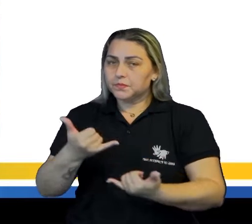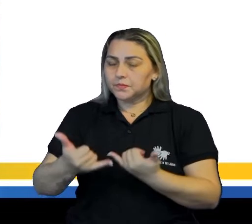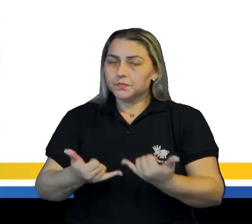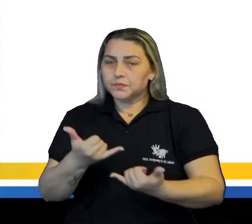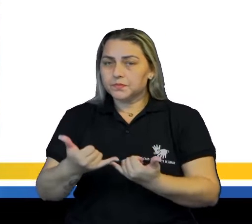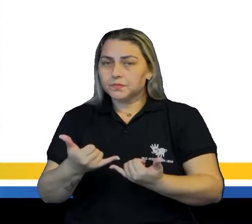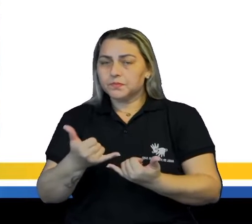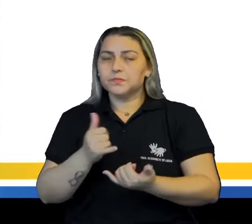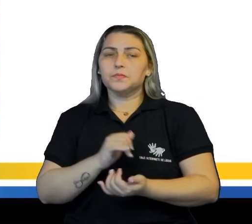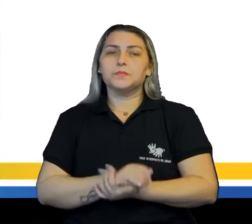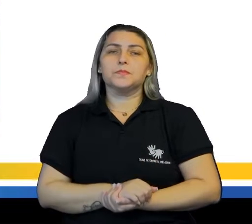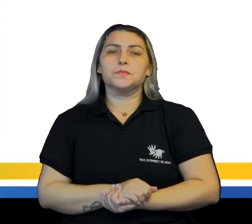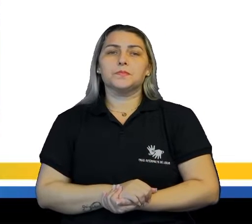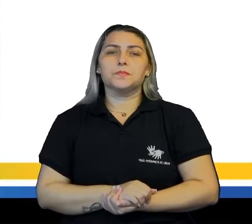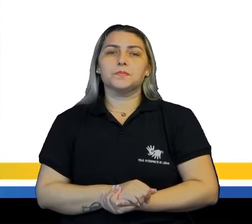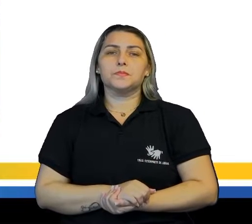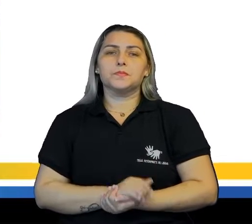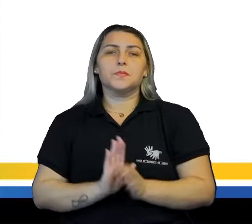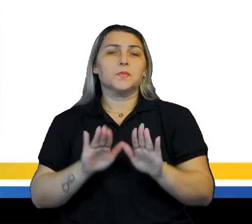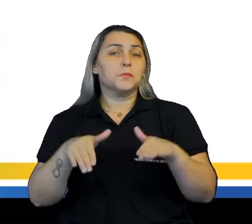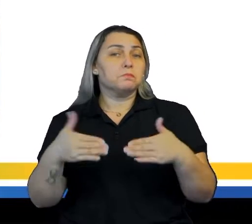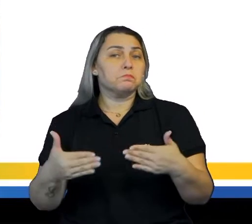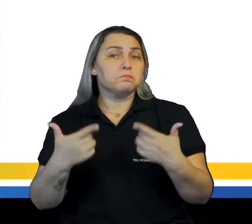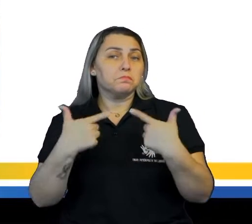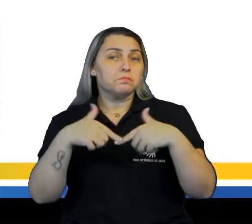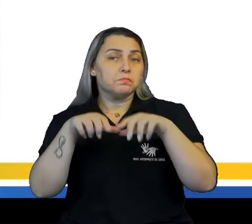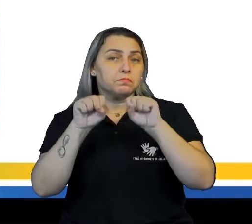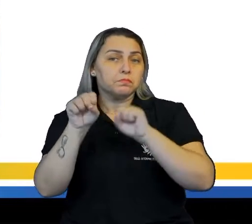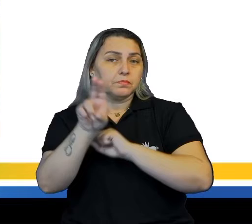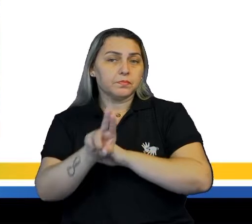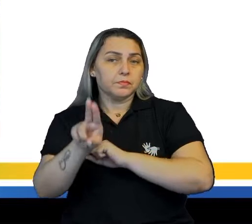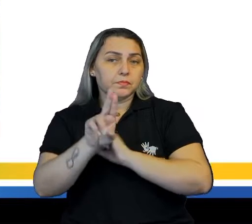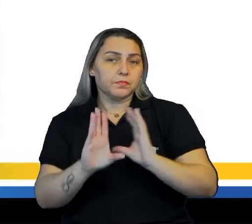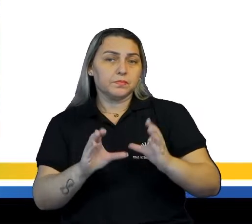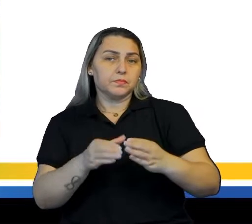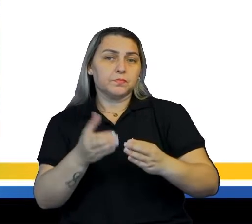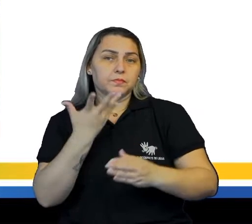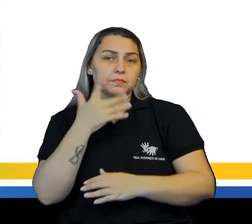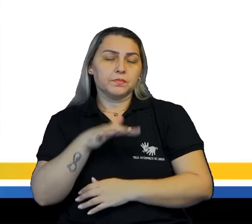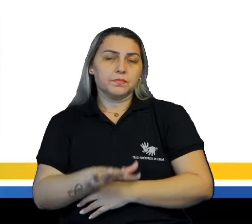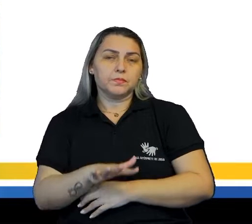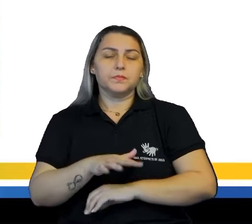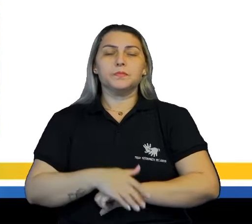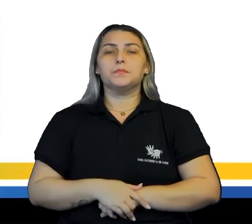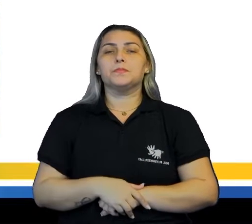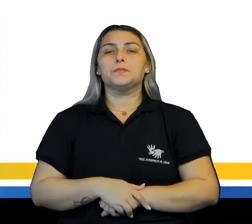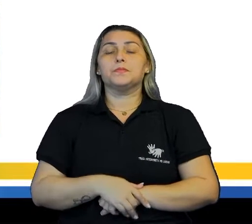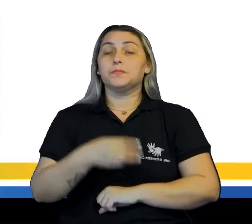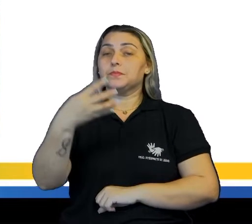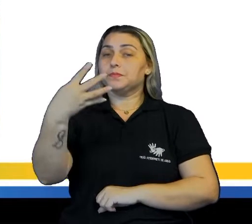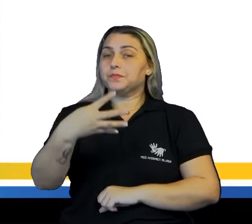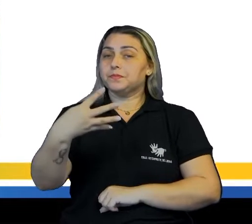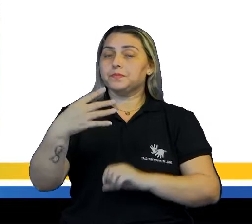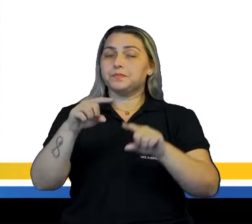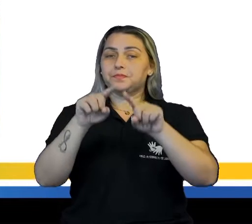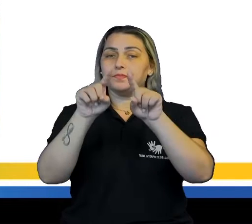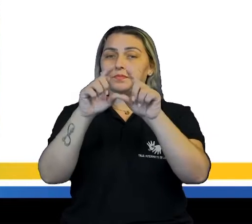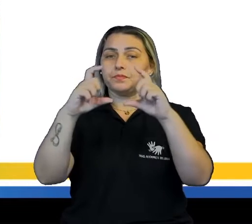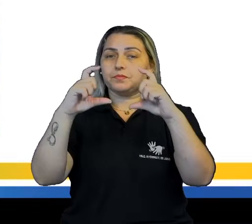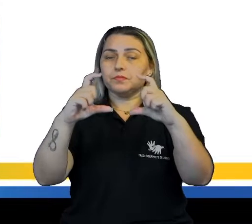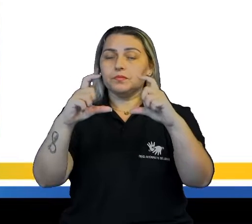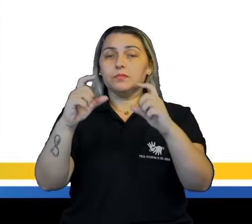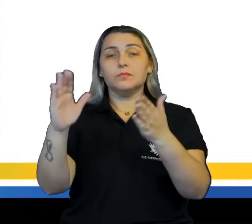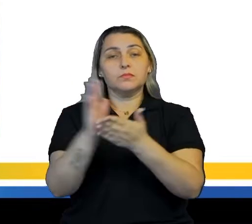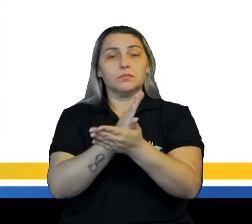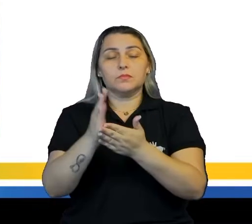jardim ou em um bosque. Qual tipo de linguagem é empregada pelo grupo de crianças? No quarto quadrinho,